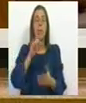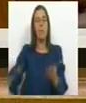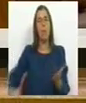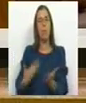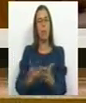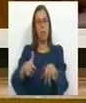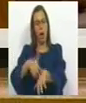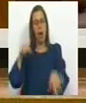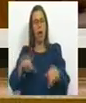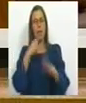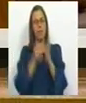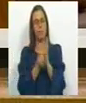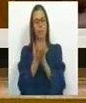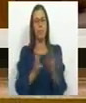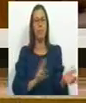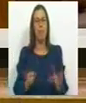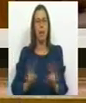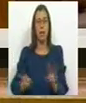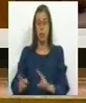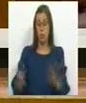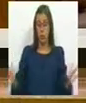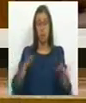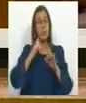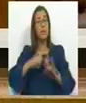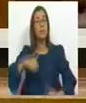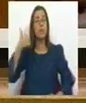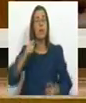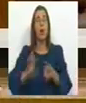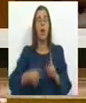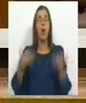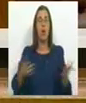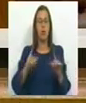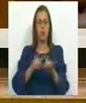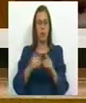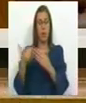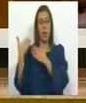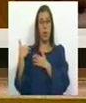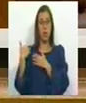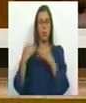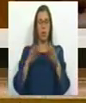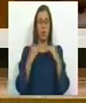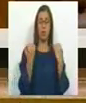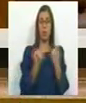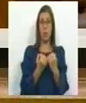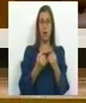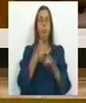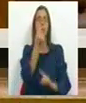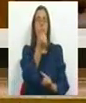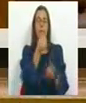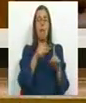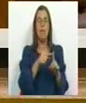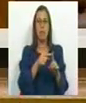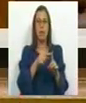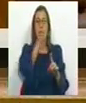esta Câmara um conjunto de alterações que, no essencial, transferem a responsabilidade social e